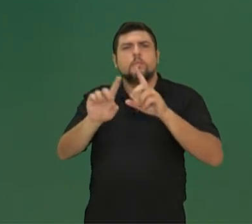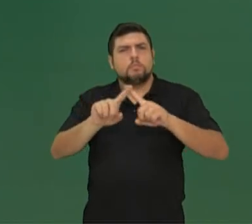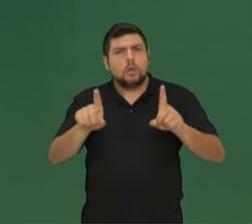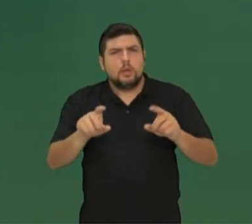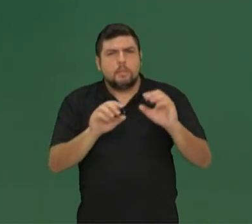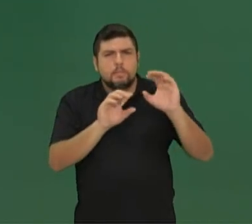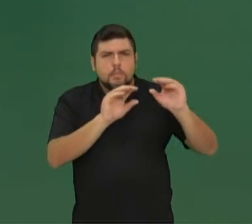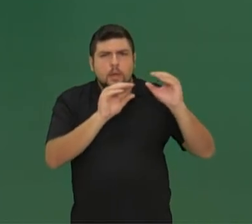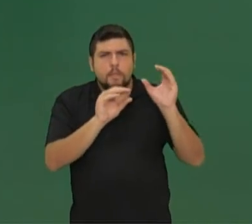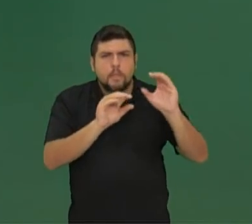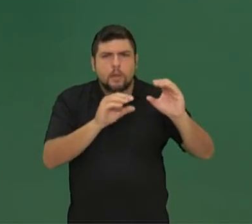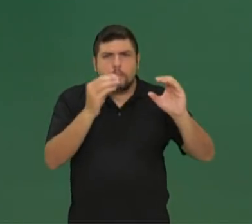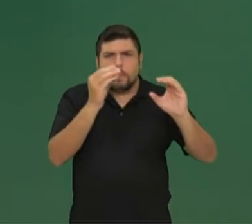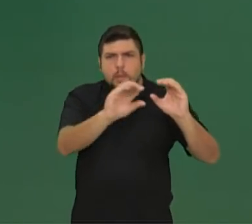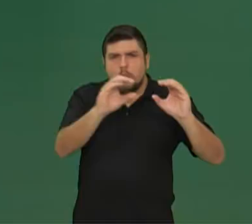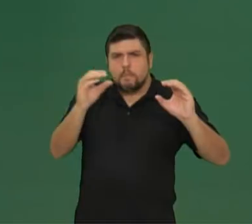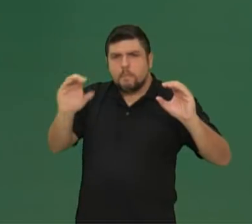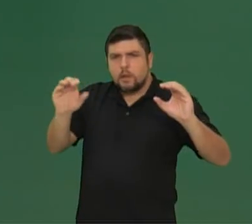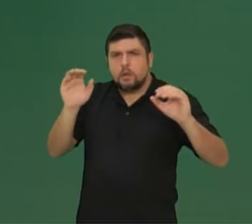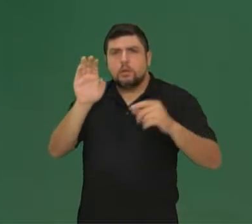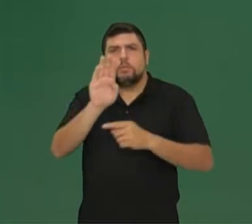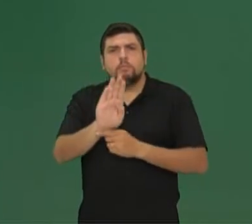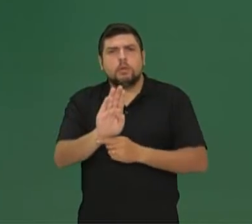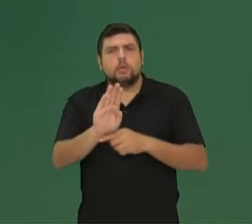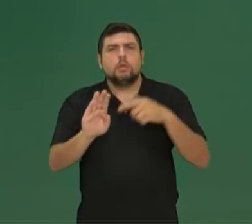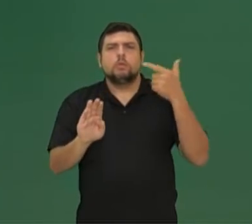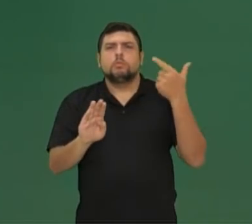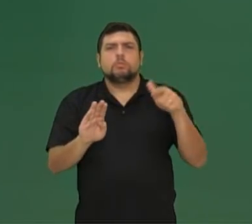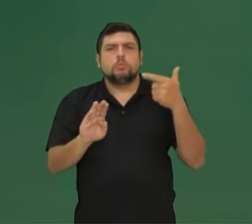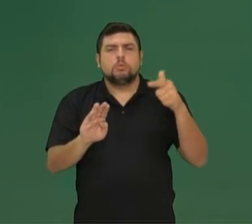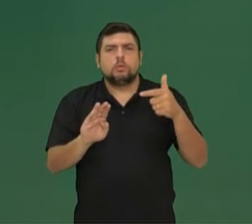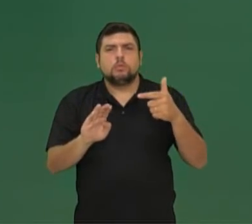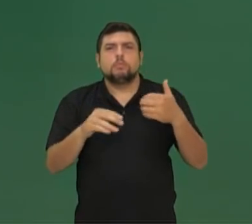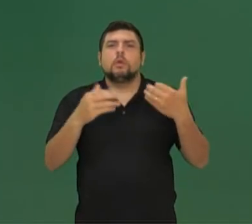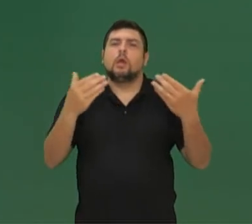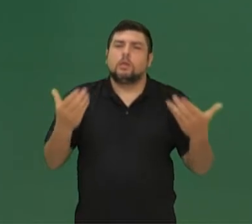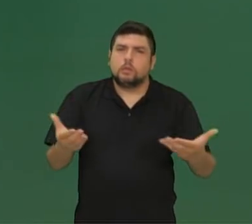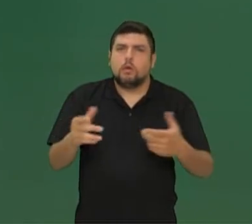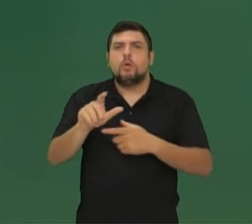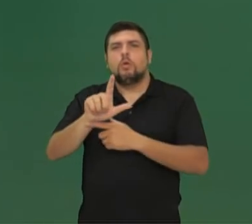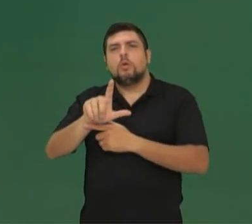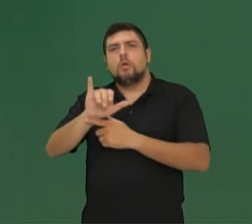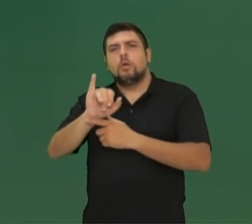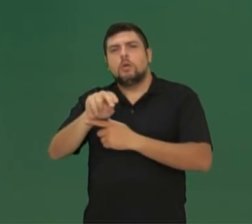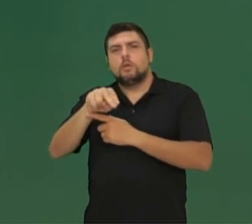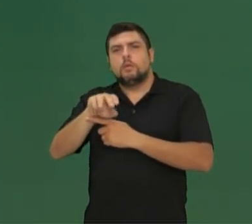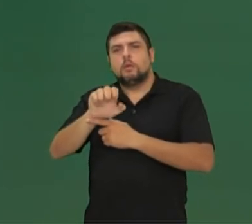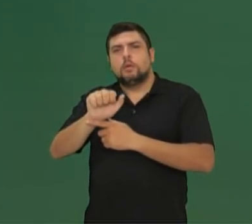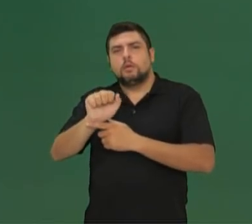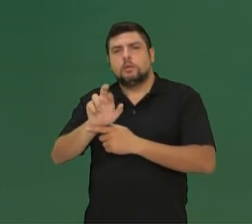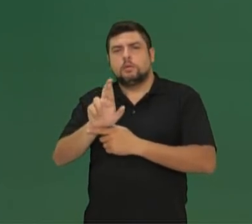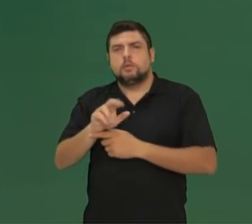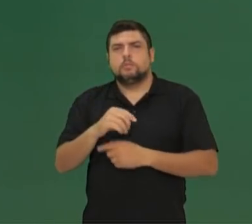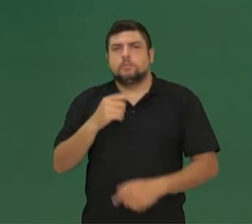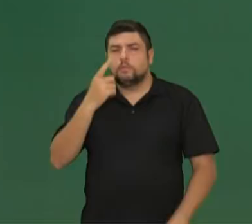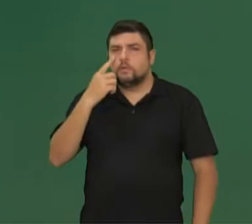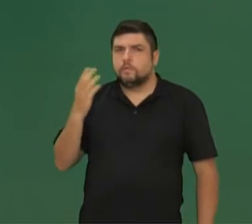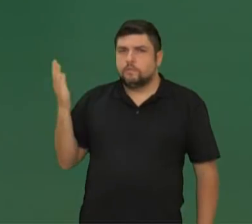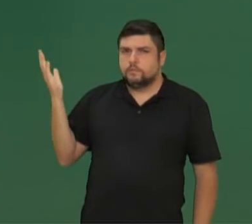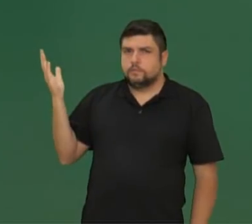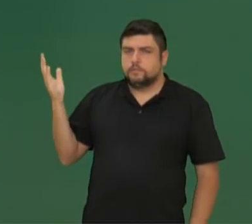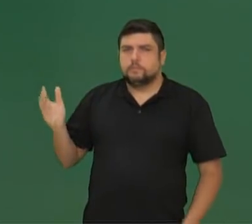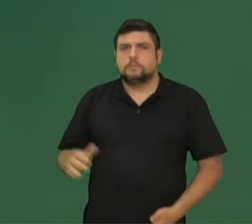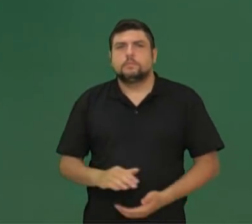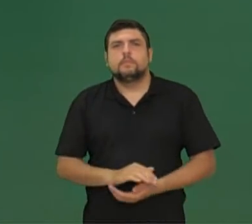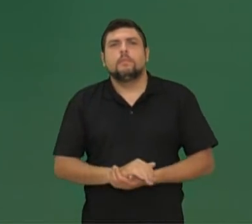coeficiente angular. Por isso que ela é chamada de função linear. Então aqui, ó, eu trouxe para vocês também uma